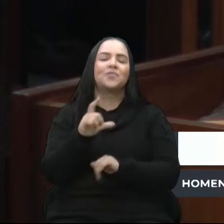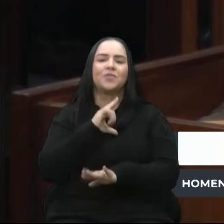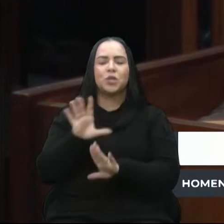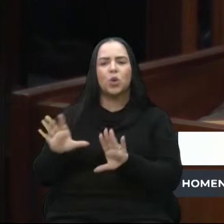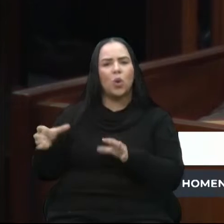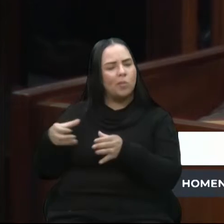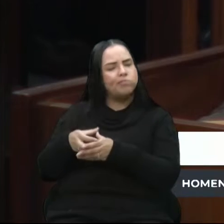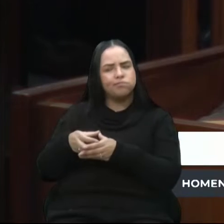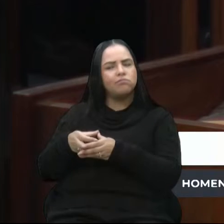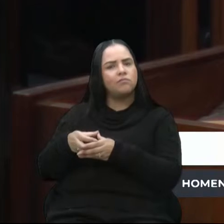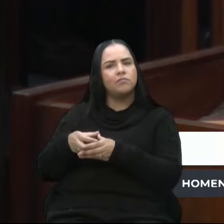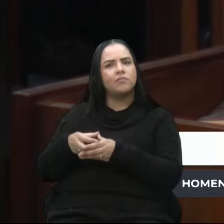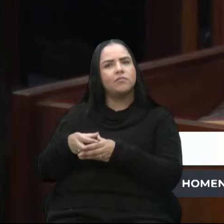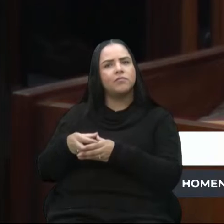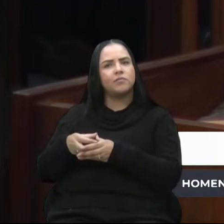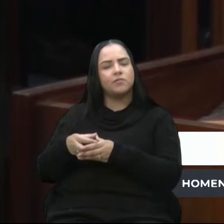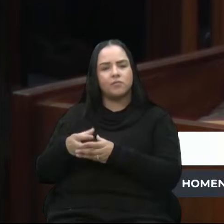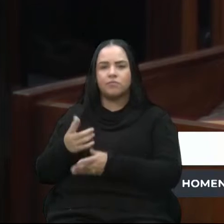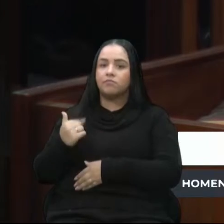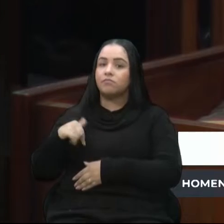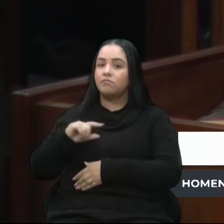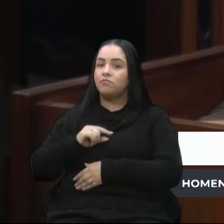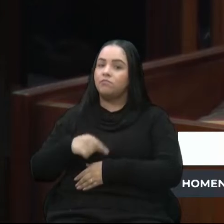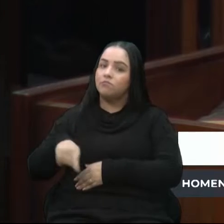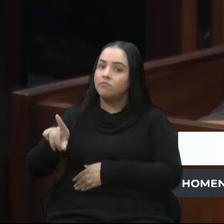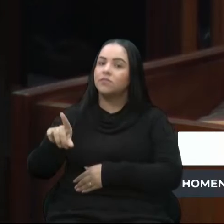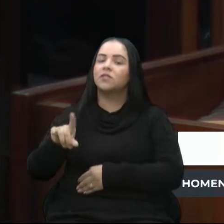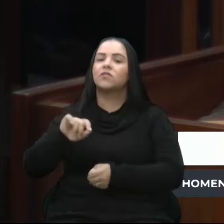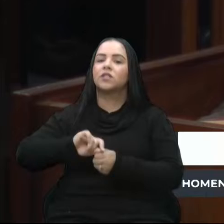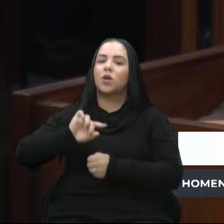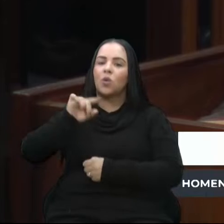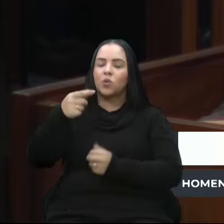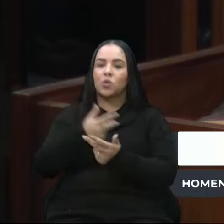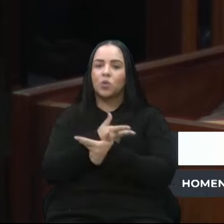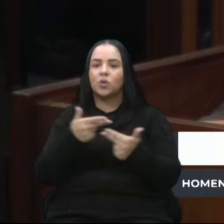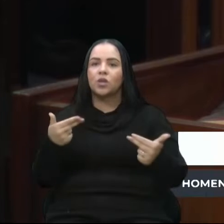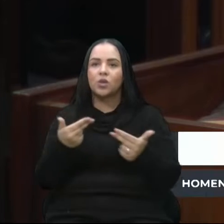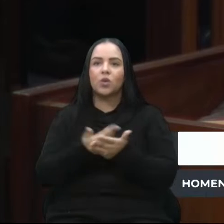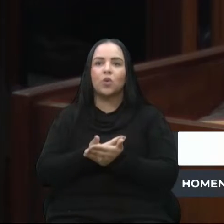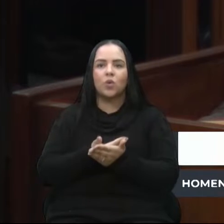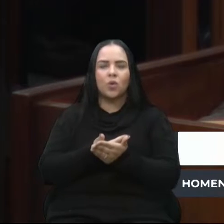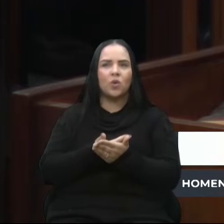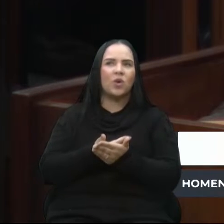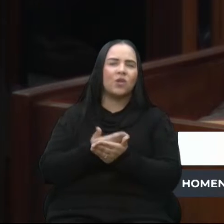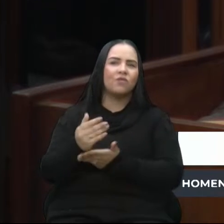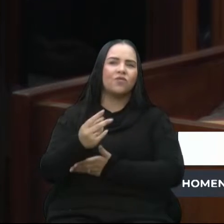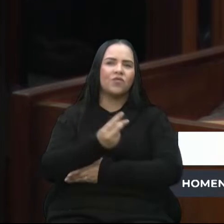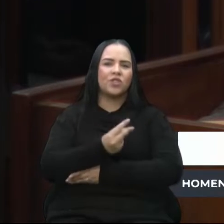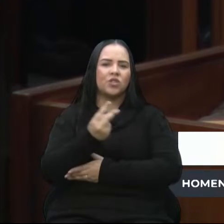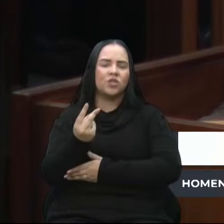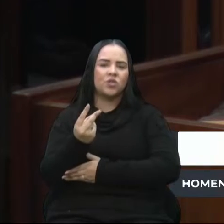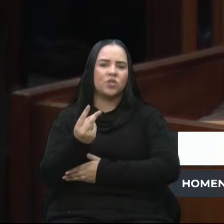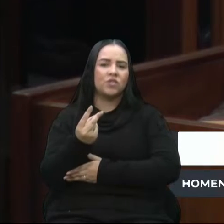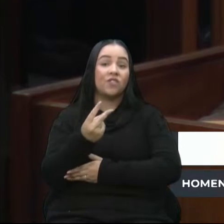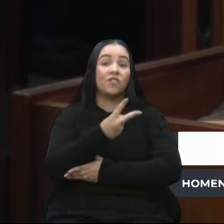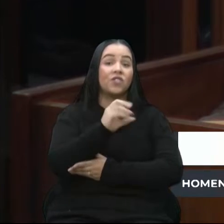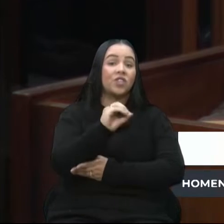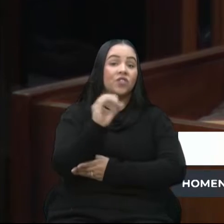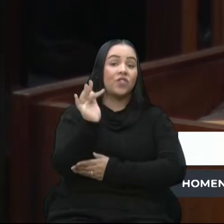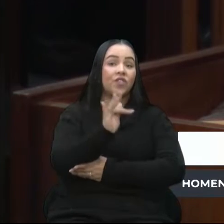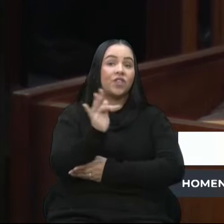desce onde far teatro em Colônia. E aí começou, em 20 de